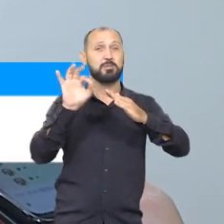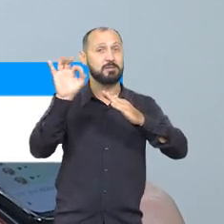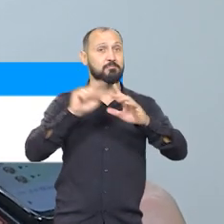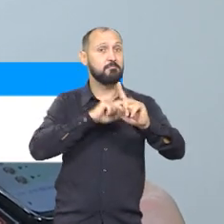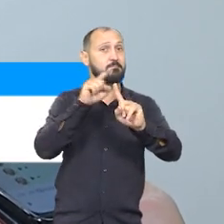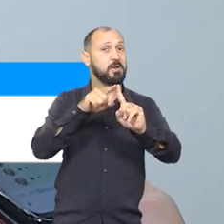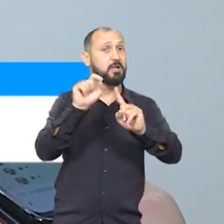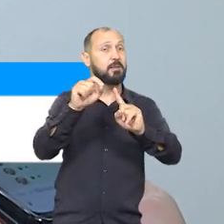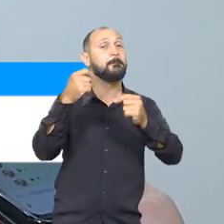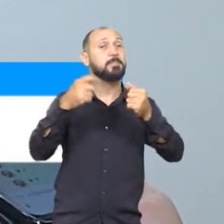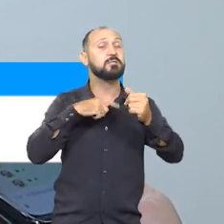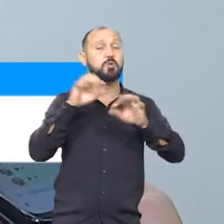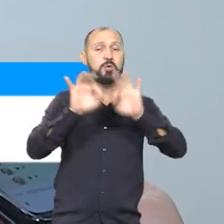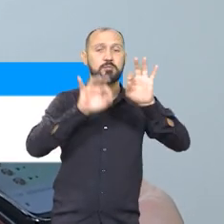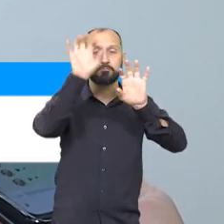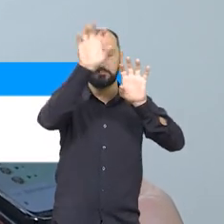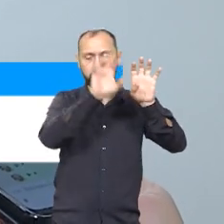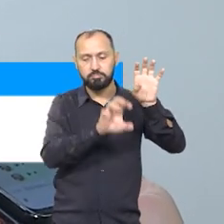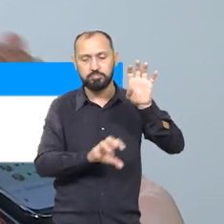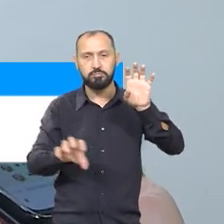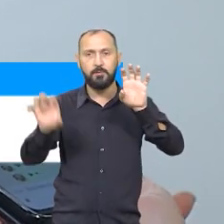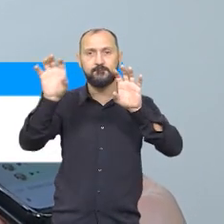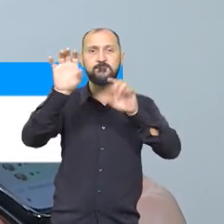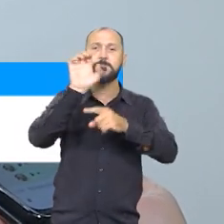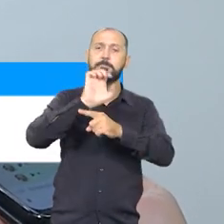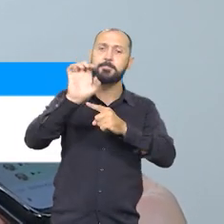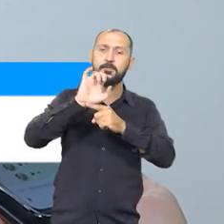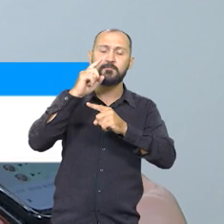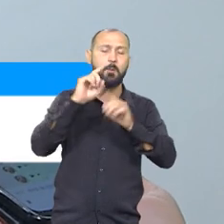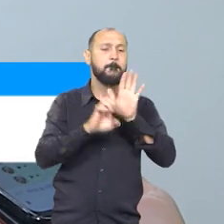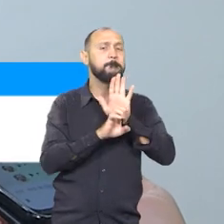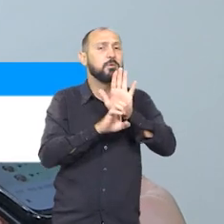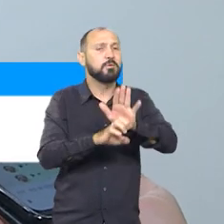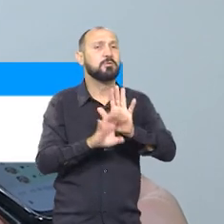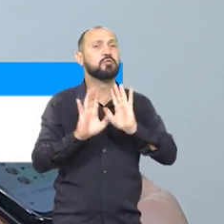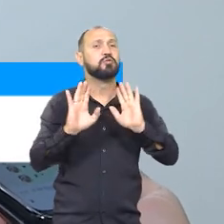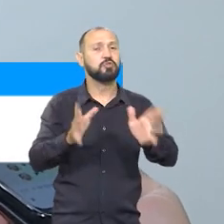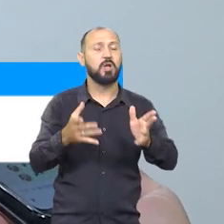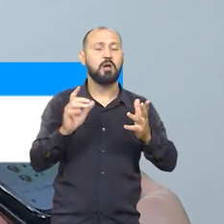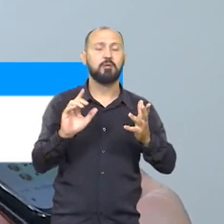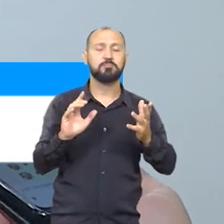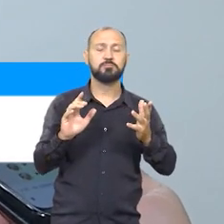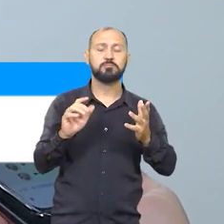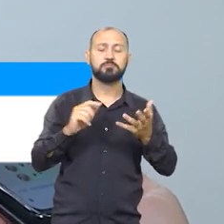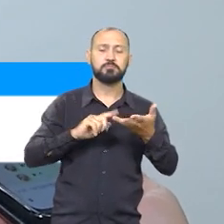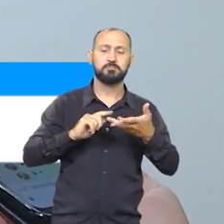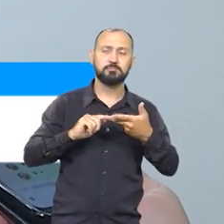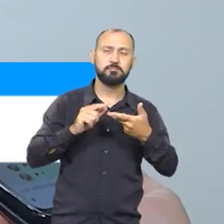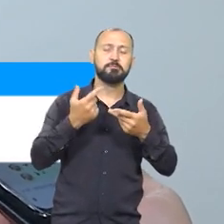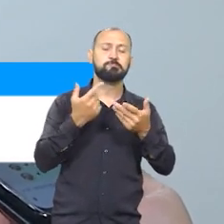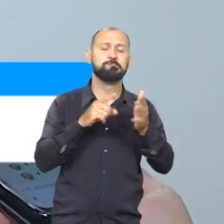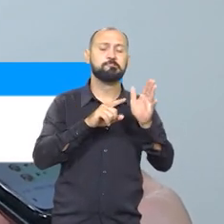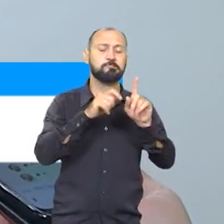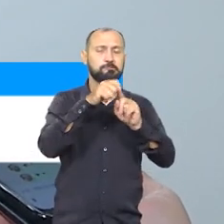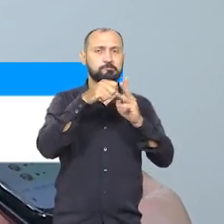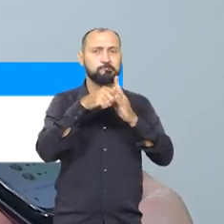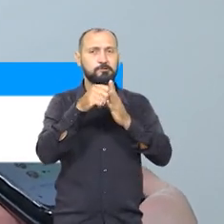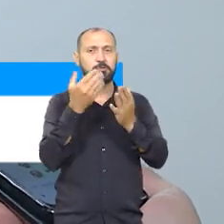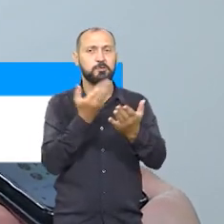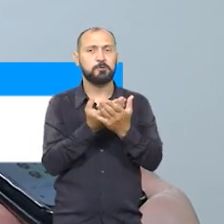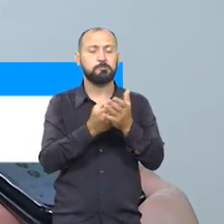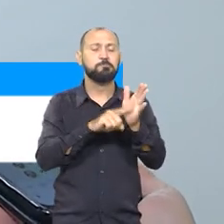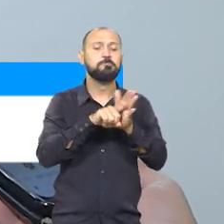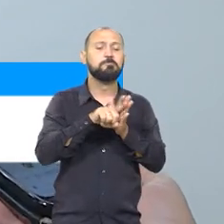isso tem que haver a regionalização aí cada estado verifica o seu modelo então nós né vários meses de estudo